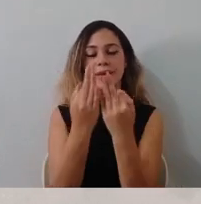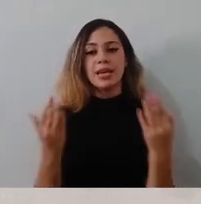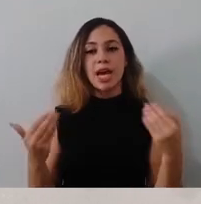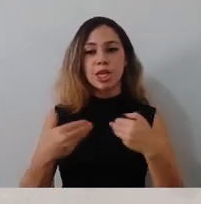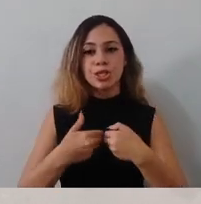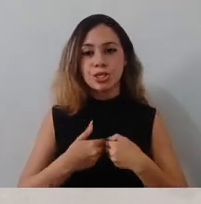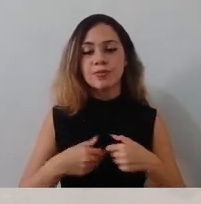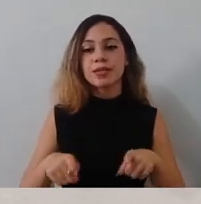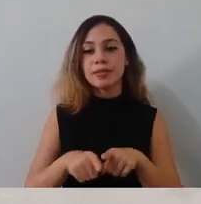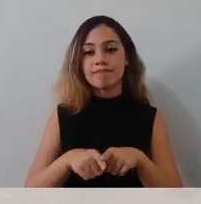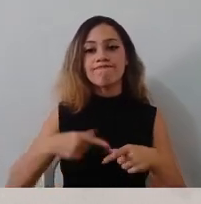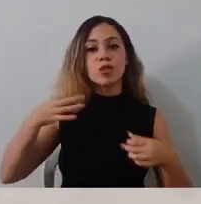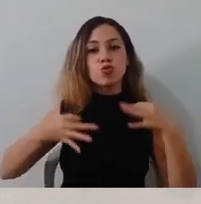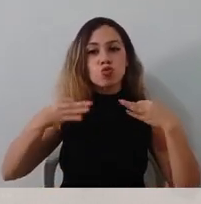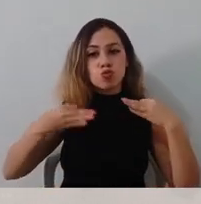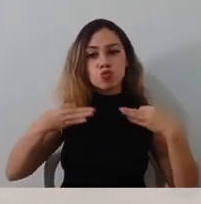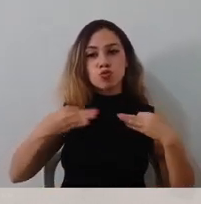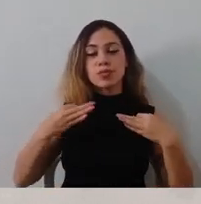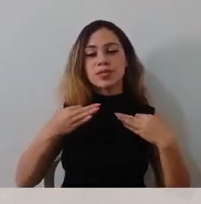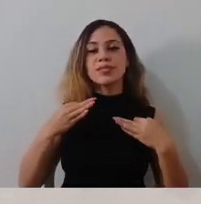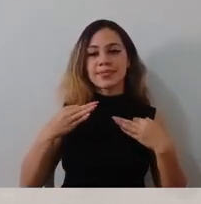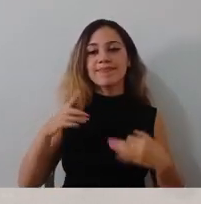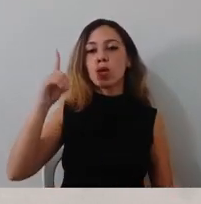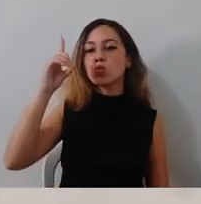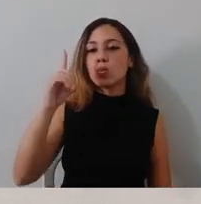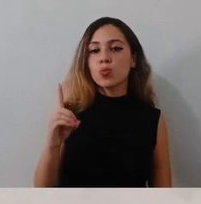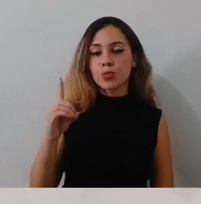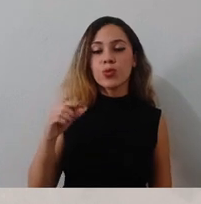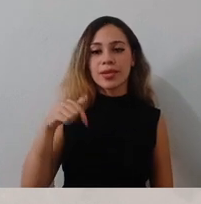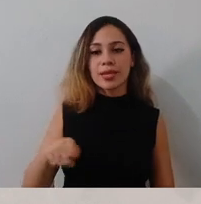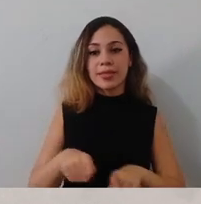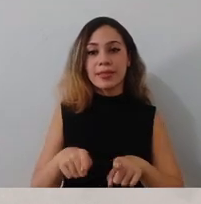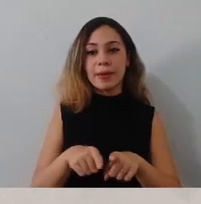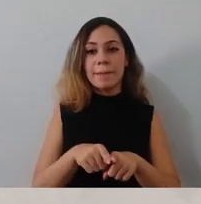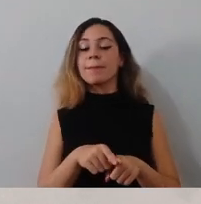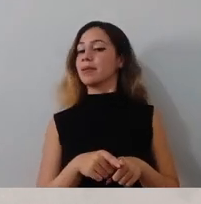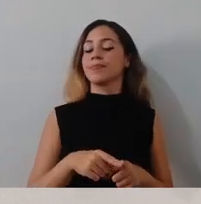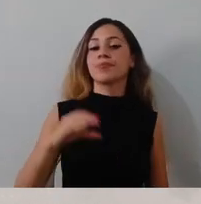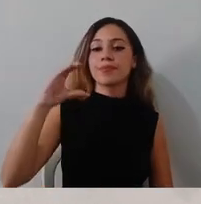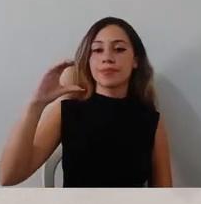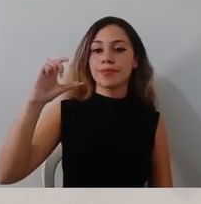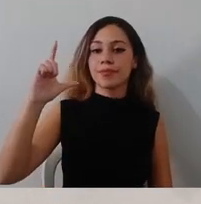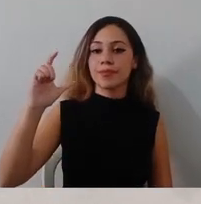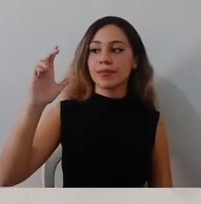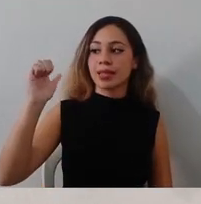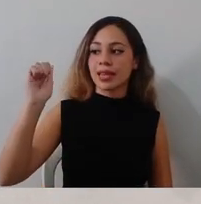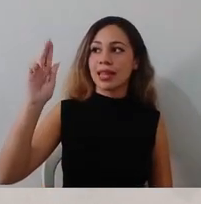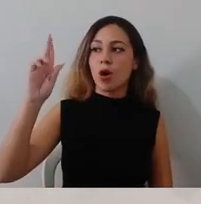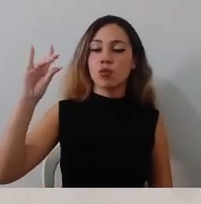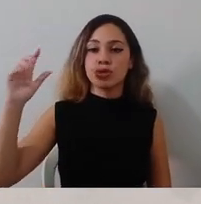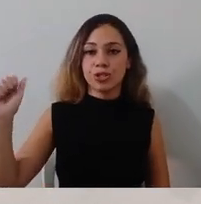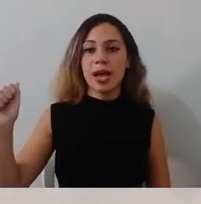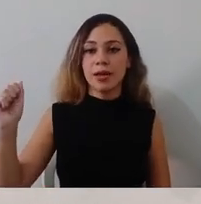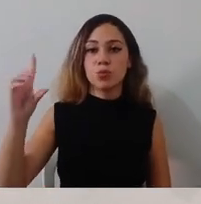dessa doutora, dessa juíza, né, que está desembargadora, doutora. Aqui no Sejusquimé é a Cláudia Vidal, doutora